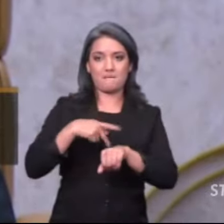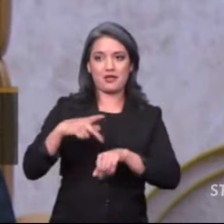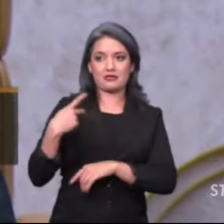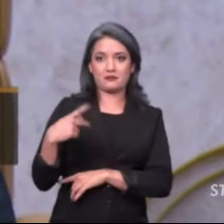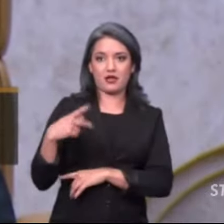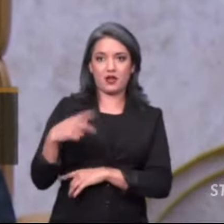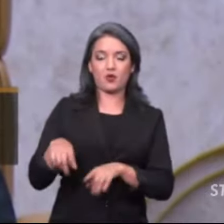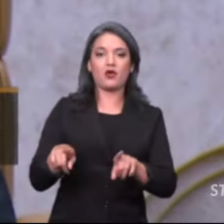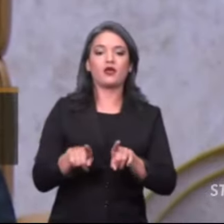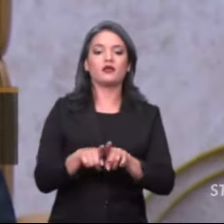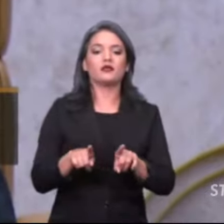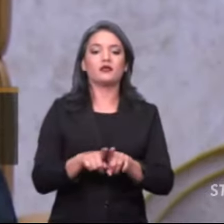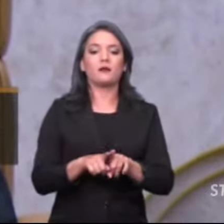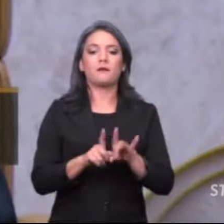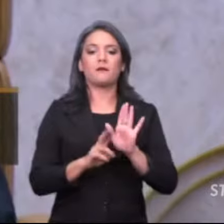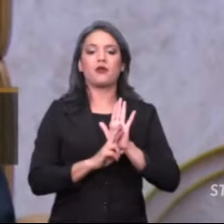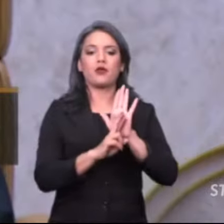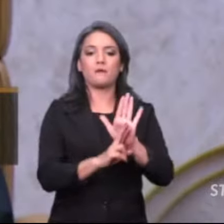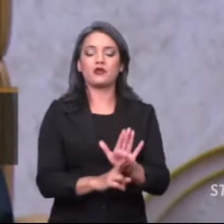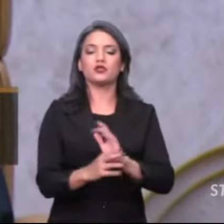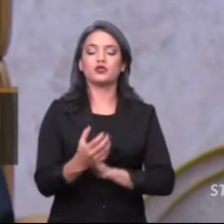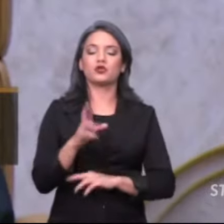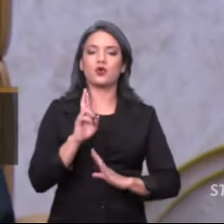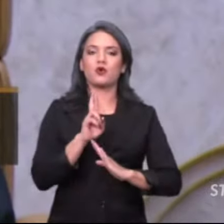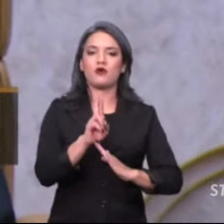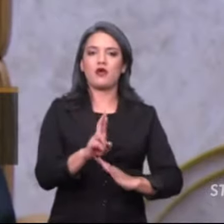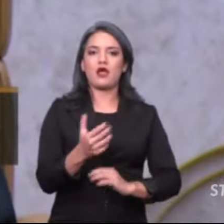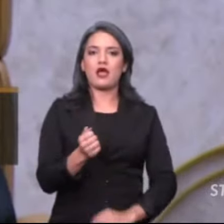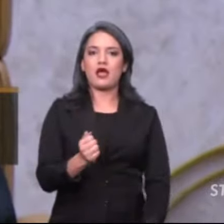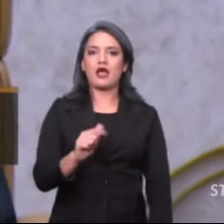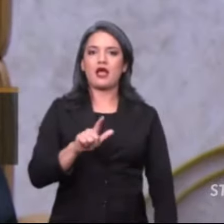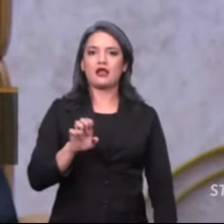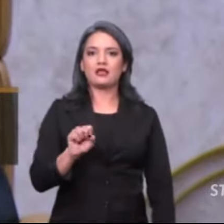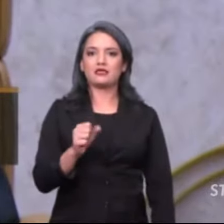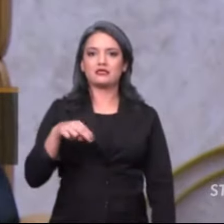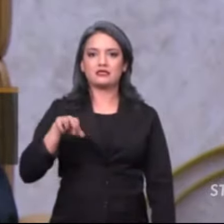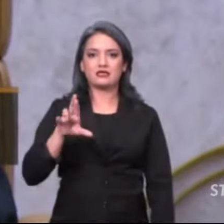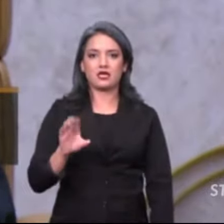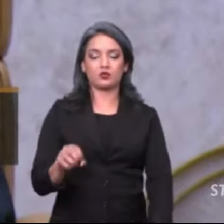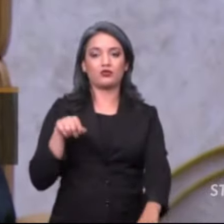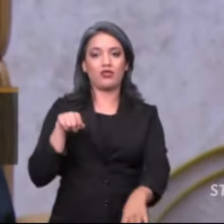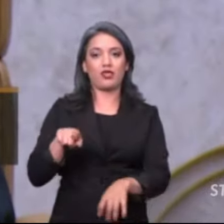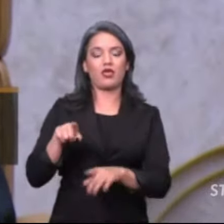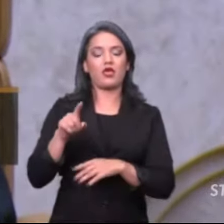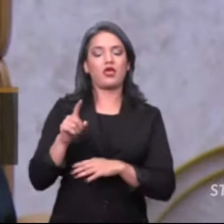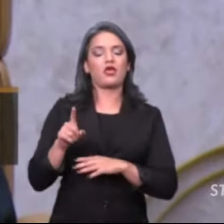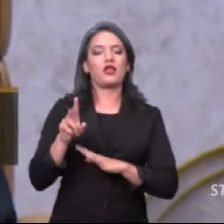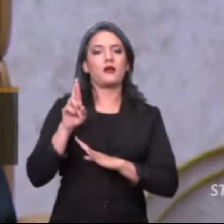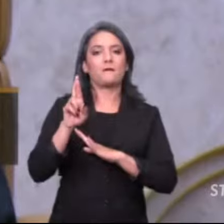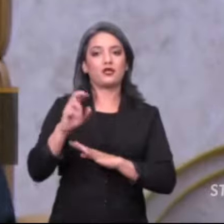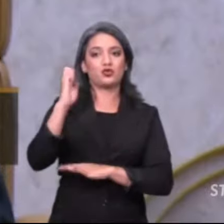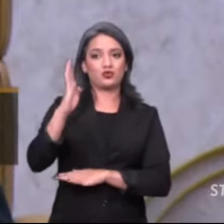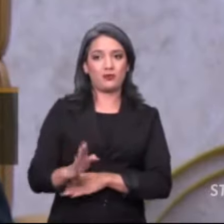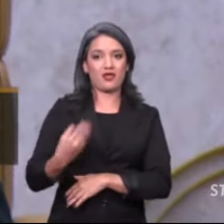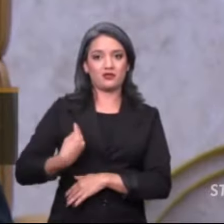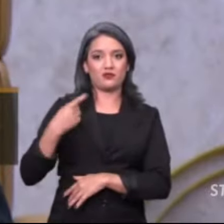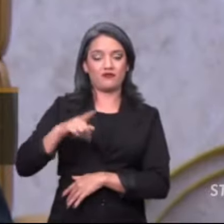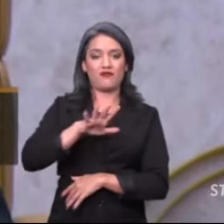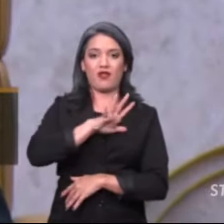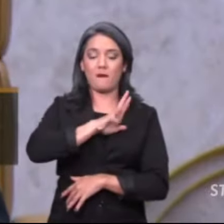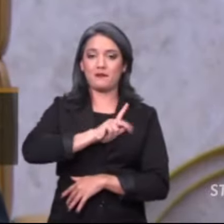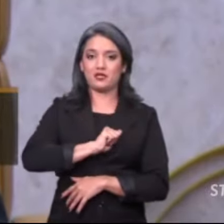embaixador Alessandro Candeias, que é o embaixador do Brasil na Palestina. Cumprimento o procurador-geral da Fazenda,